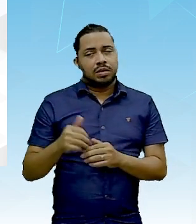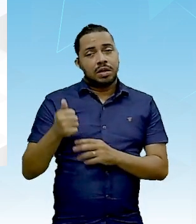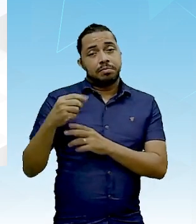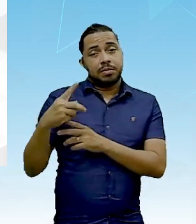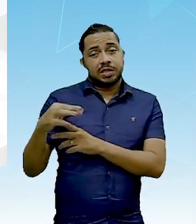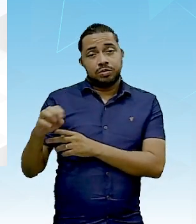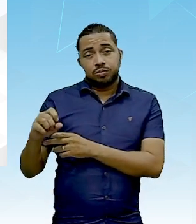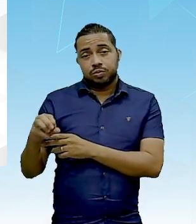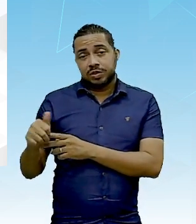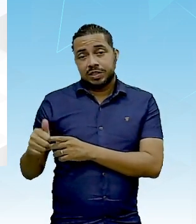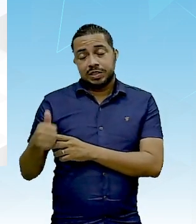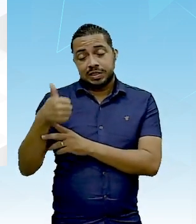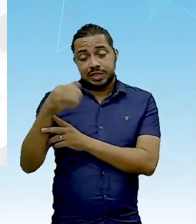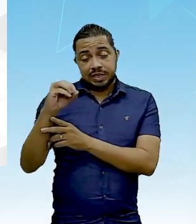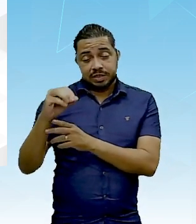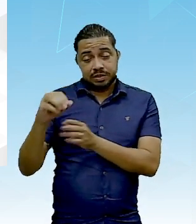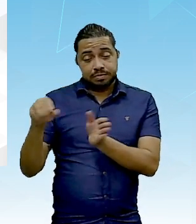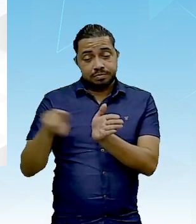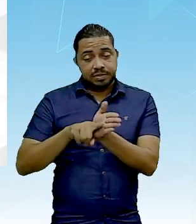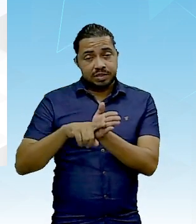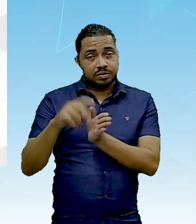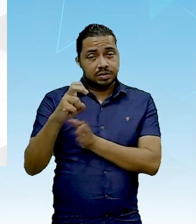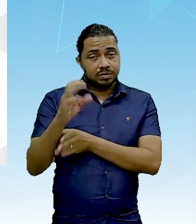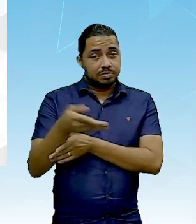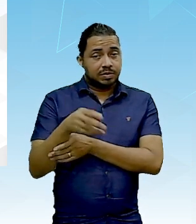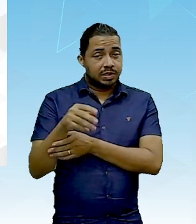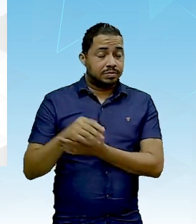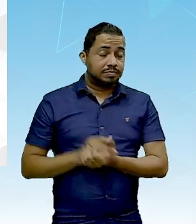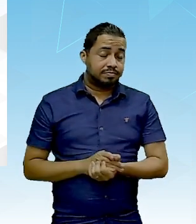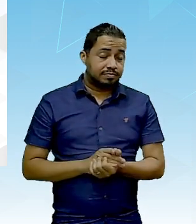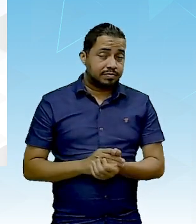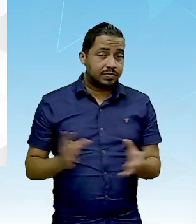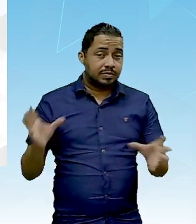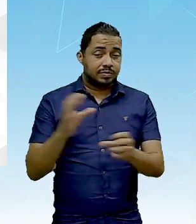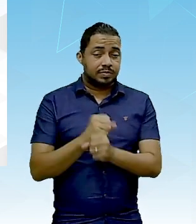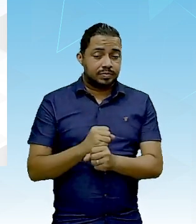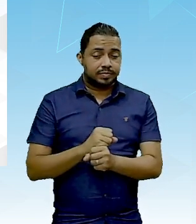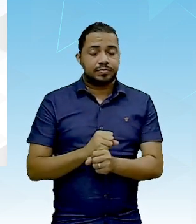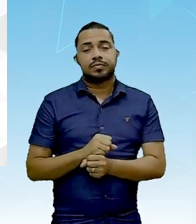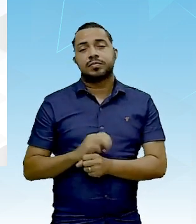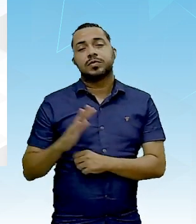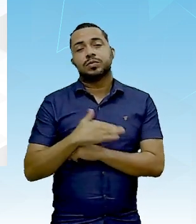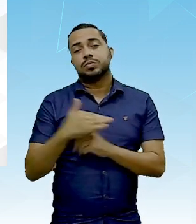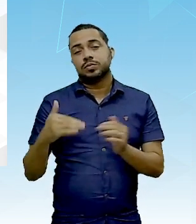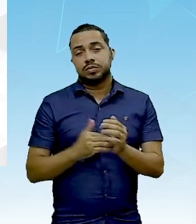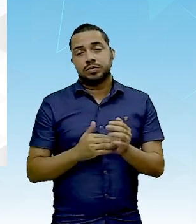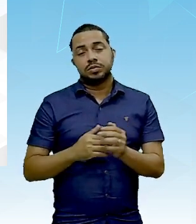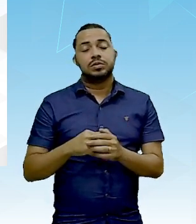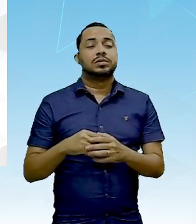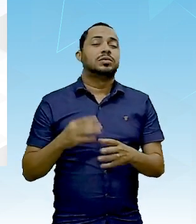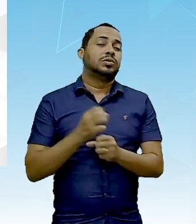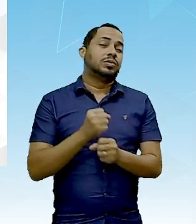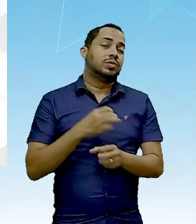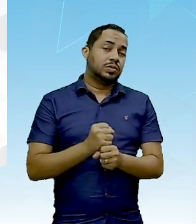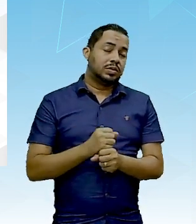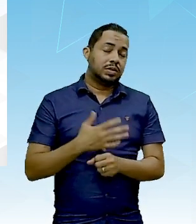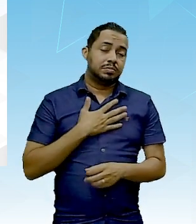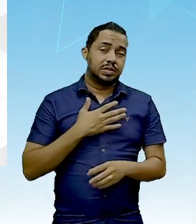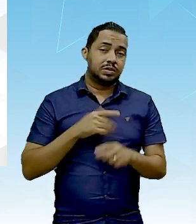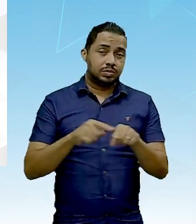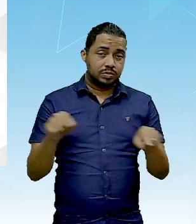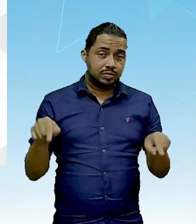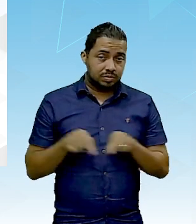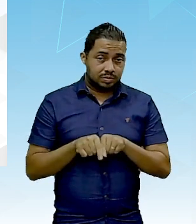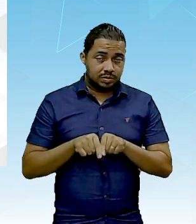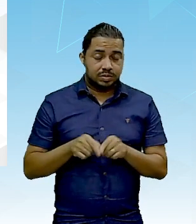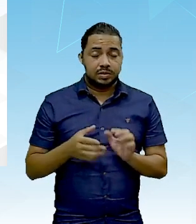10 menos 5,5. Tranquilo? O somatório, eu vou somar todas as notas da minha turma,